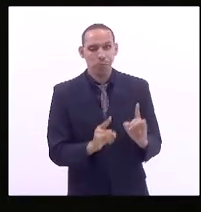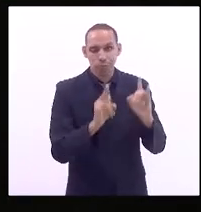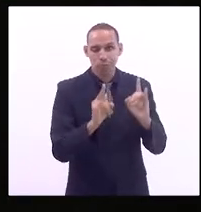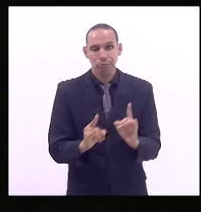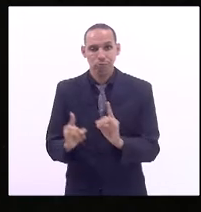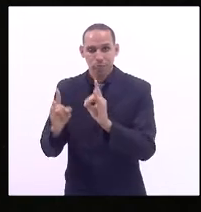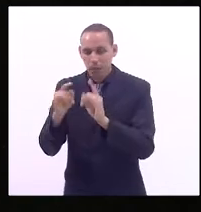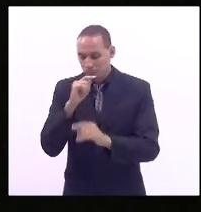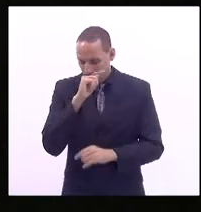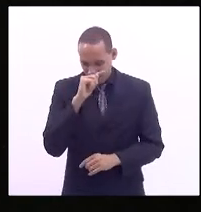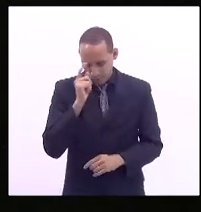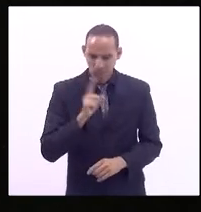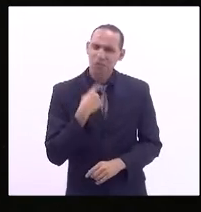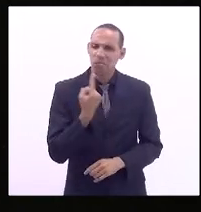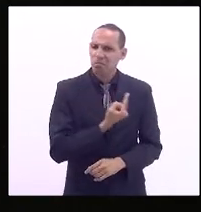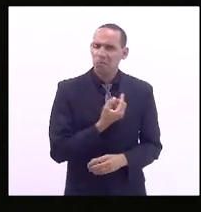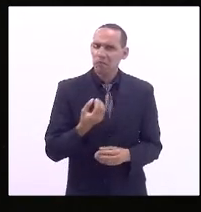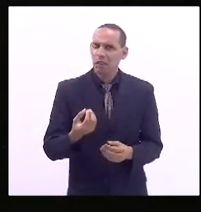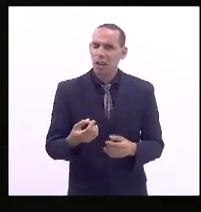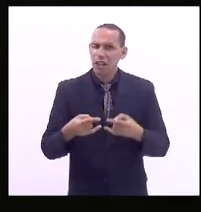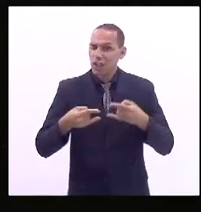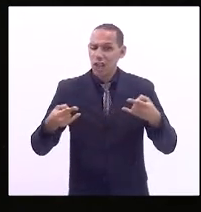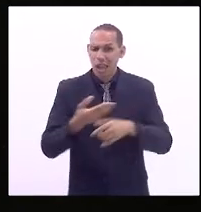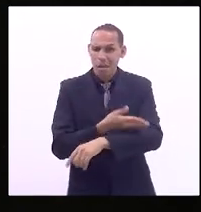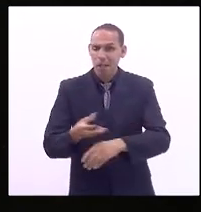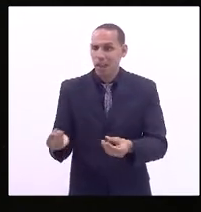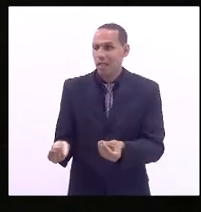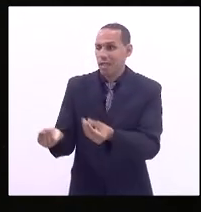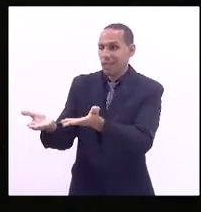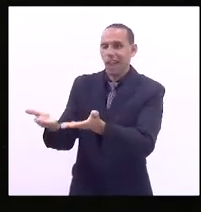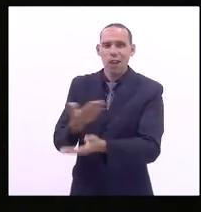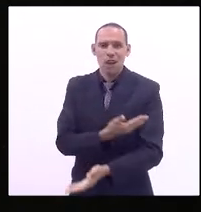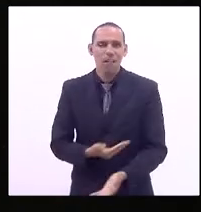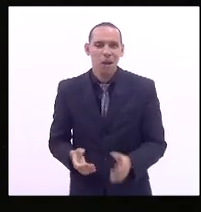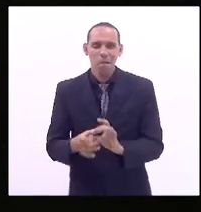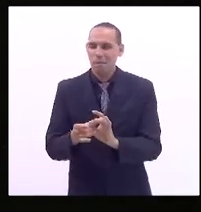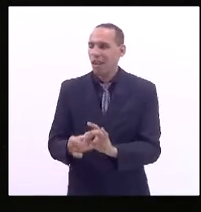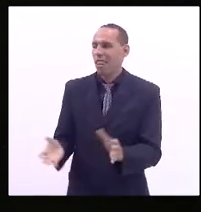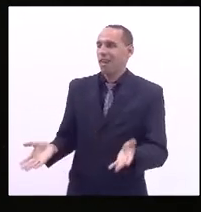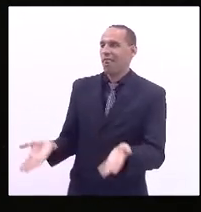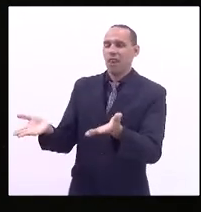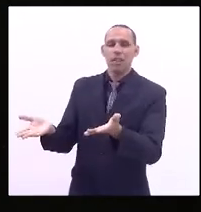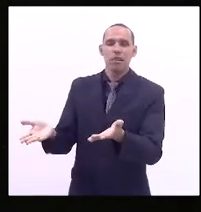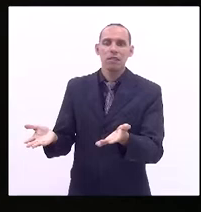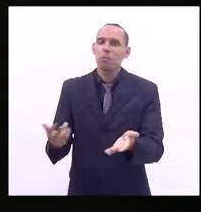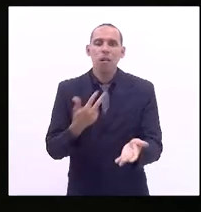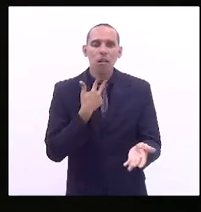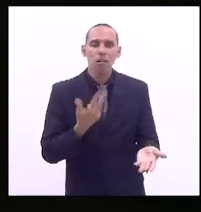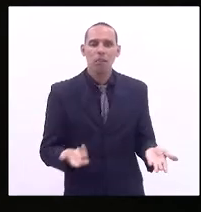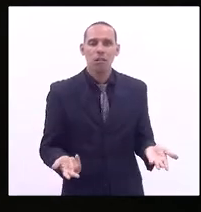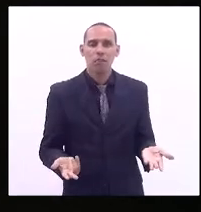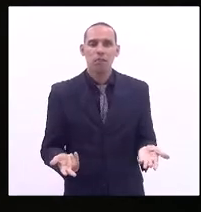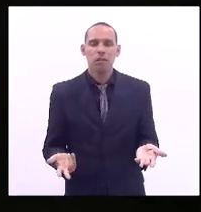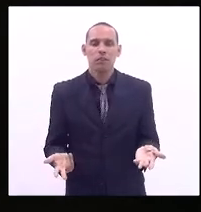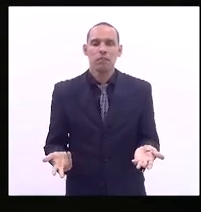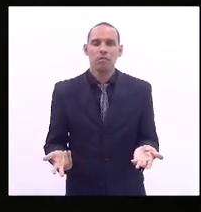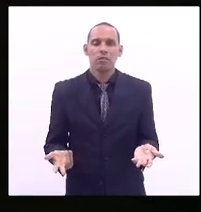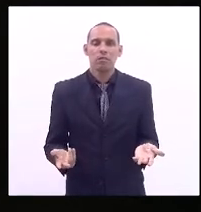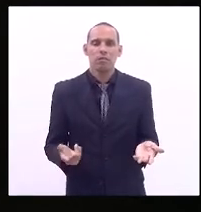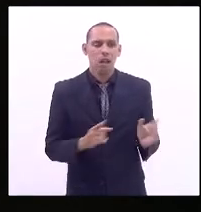imóveis a gente não pode dar outro cheque em branco para o governo em que Pese é